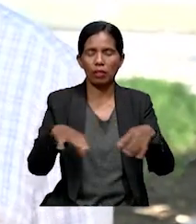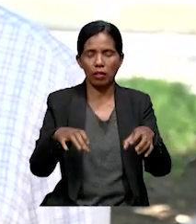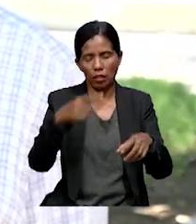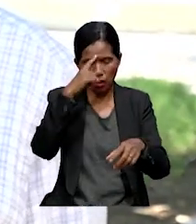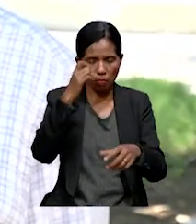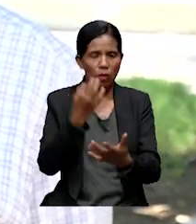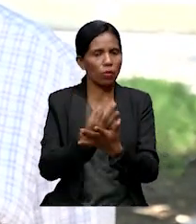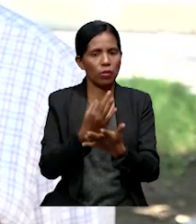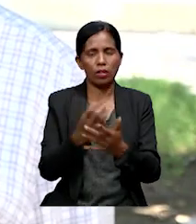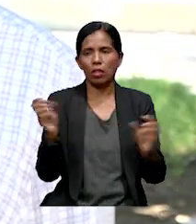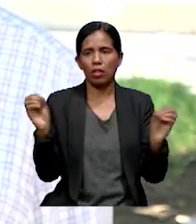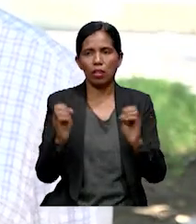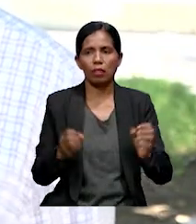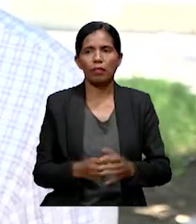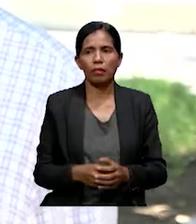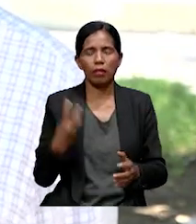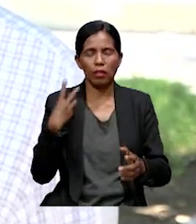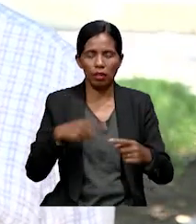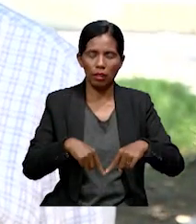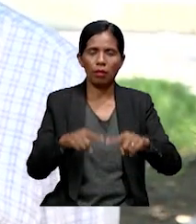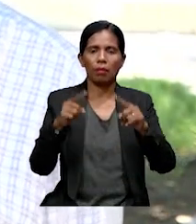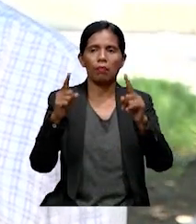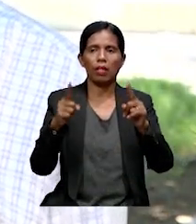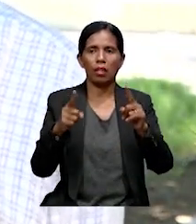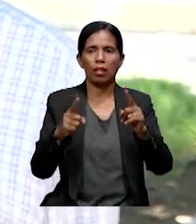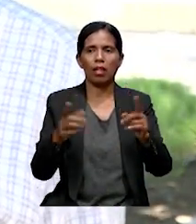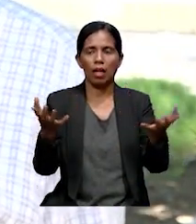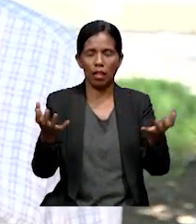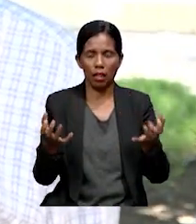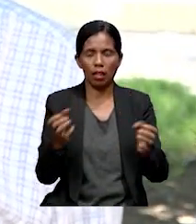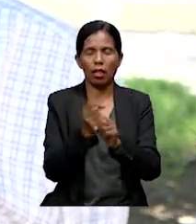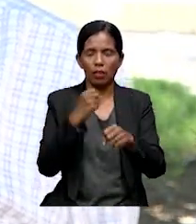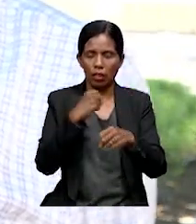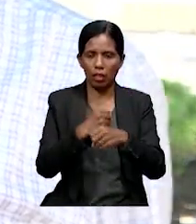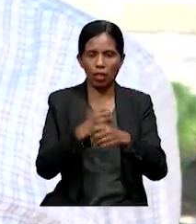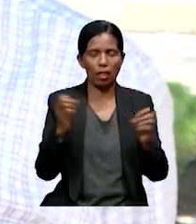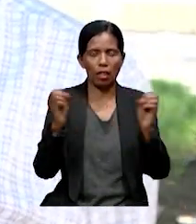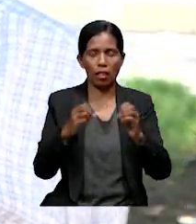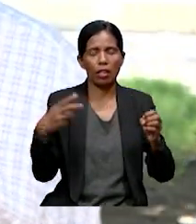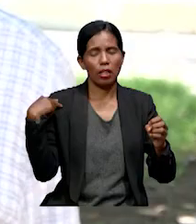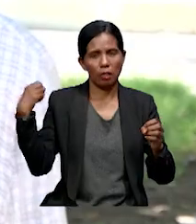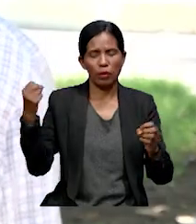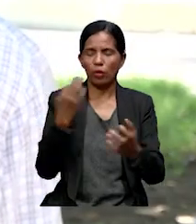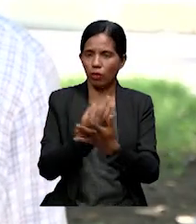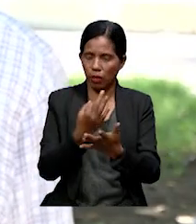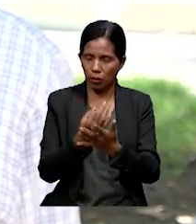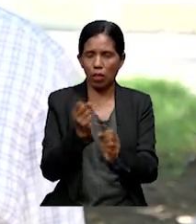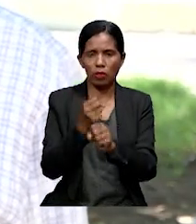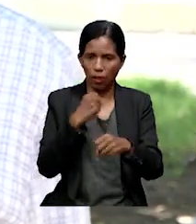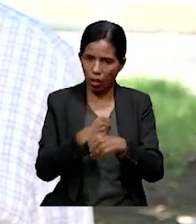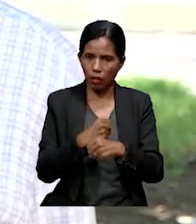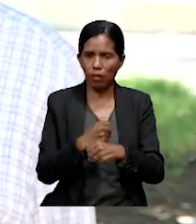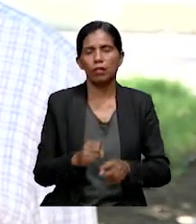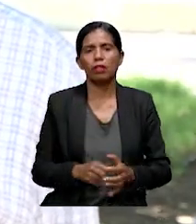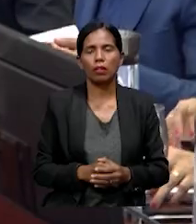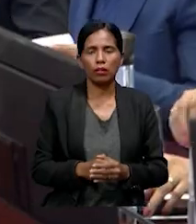orçamento. Se durante 5 anos kita saya bama kita akar kala pembangunan, depois laya kebito orçamento para realiza de jumlah itu, ne